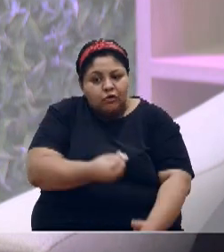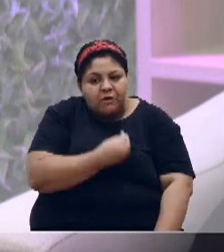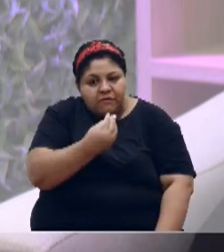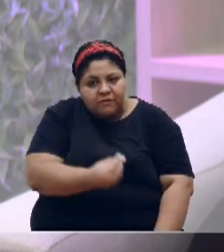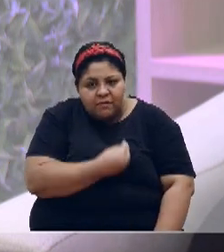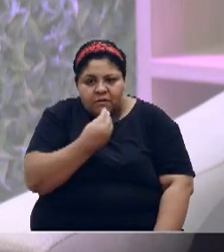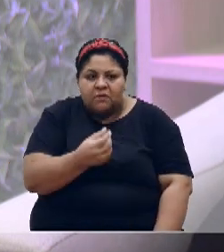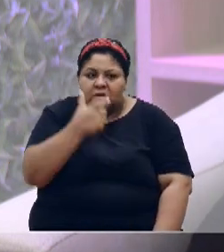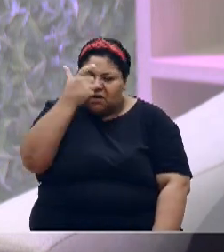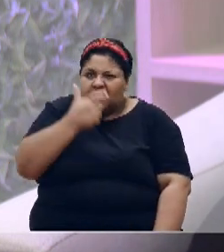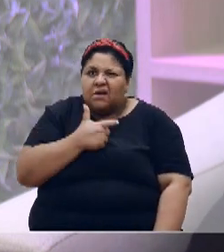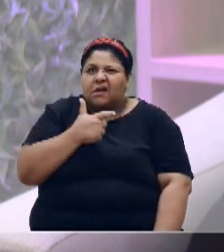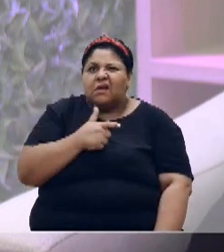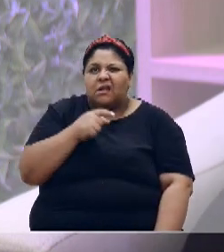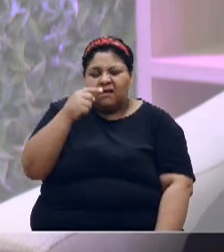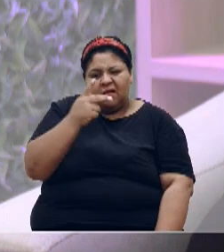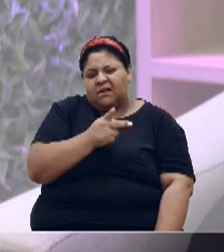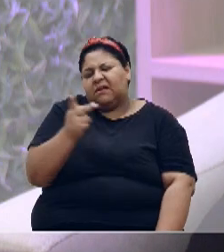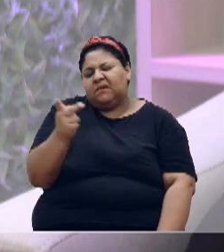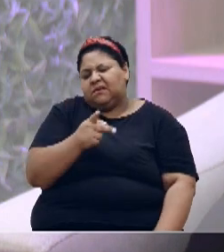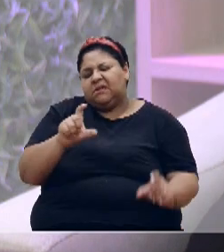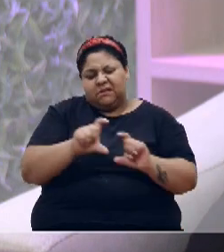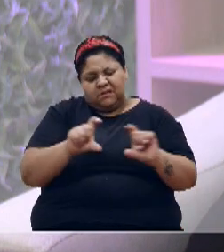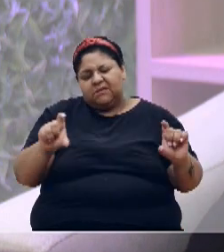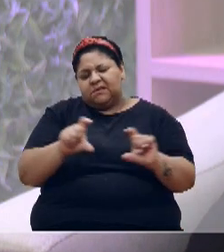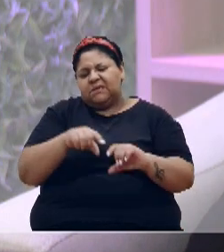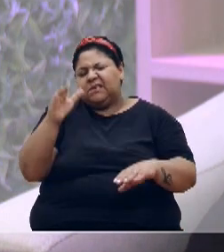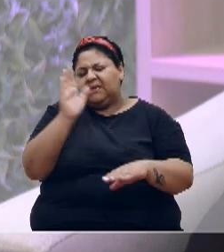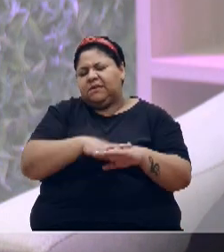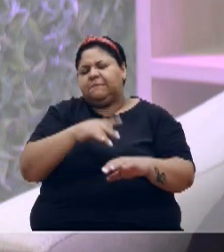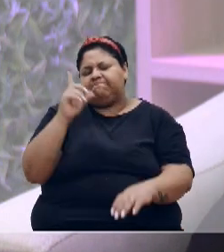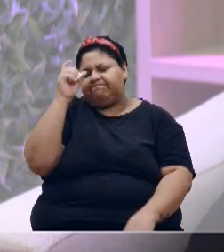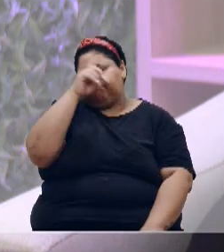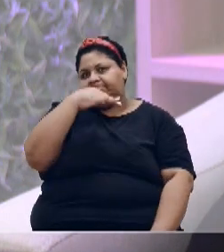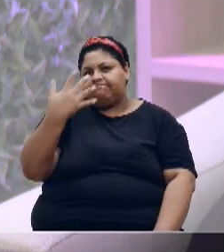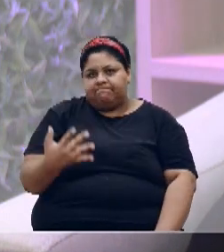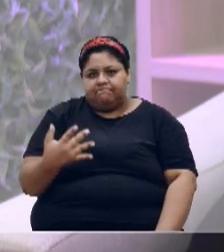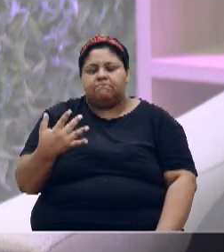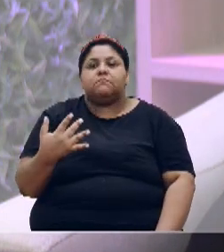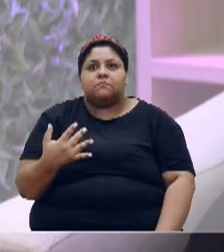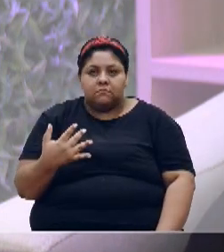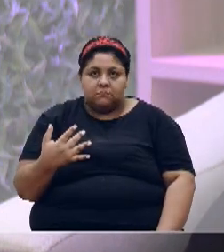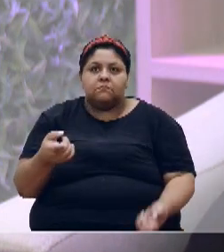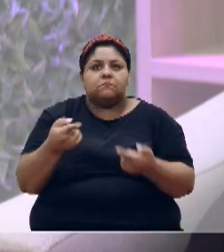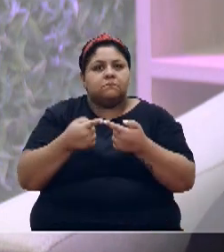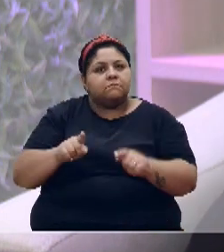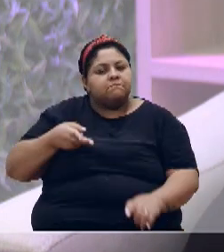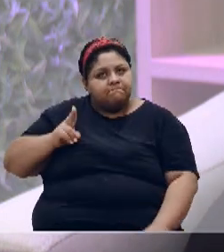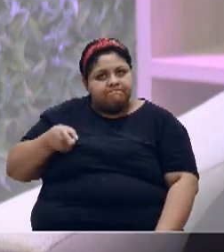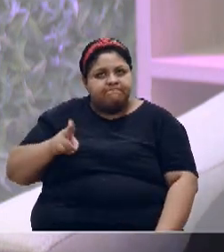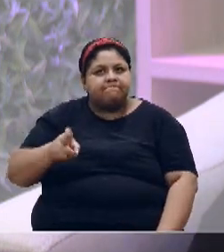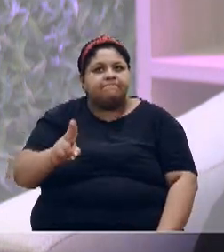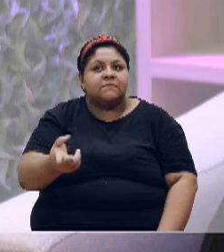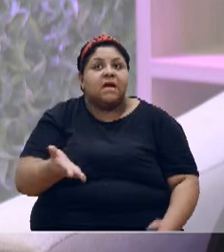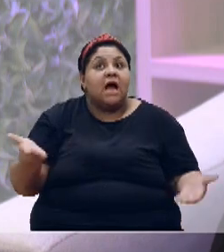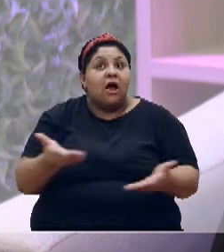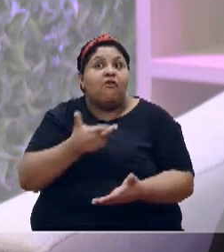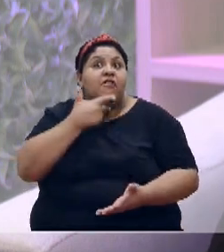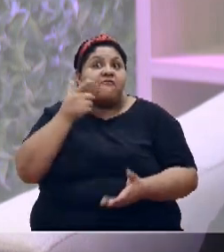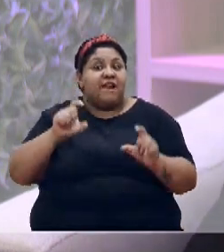Eu acho que pra mim essas duas foram as mais dilacerantes, assim, mas que a gente segue. Vamos falar positivo.